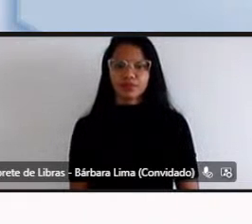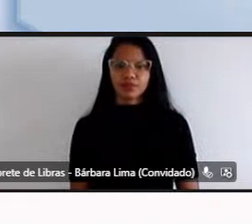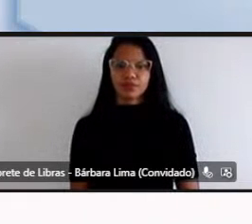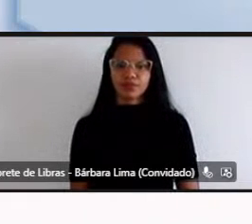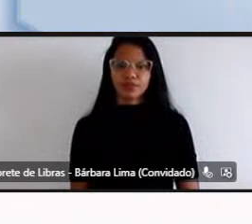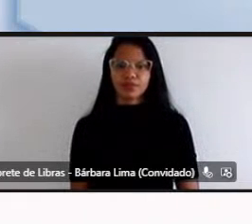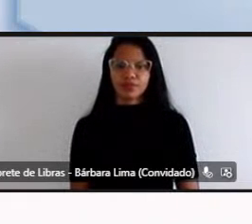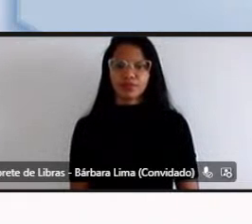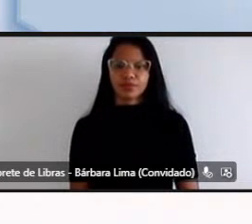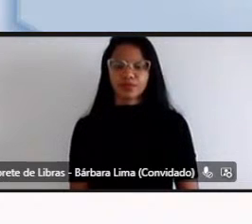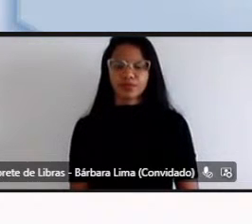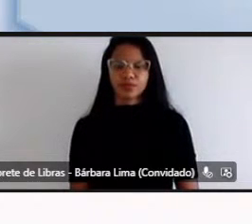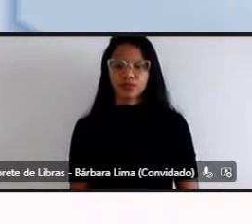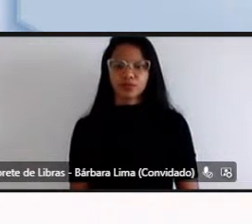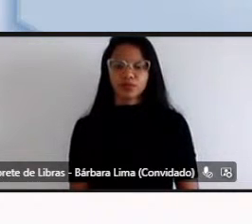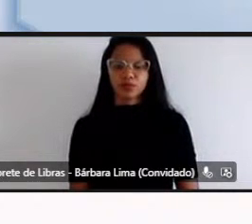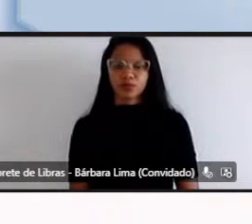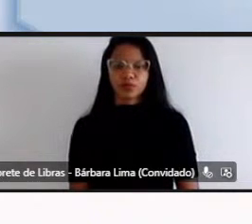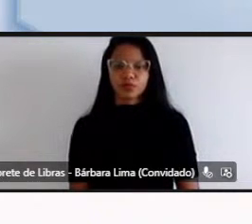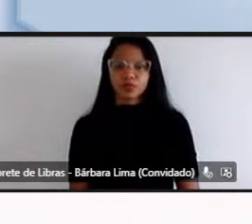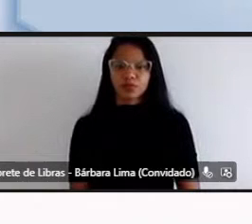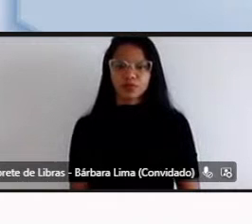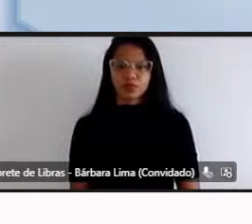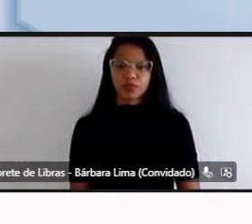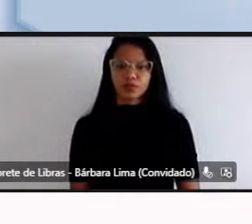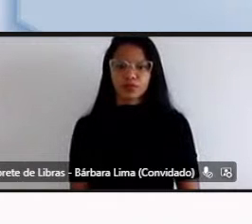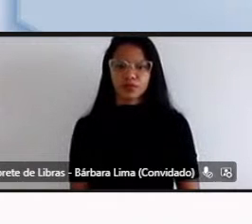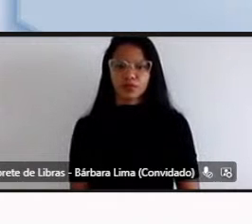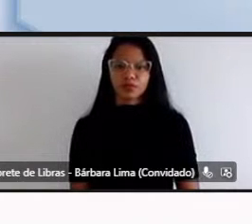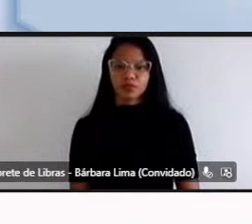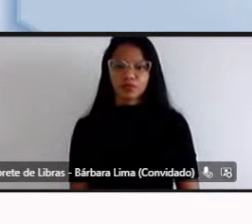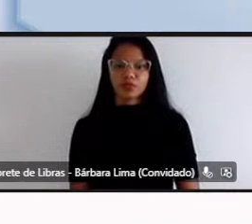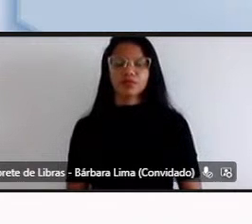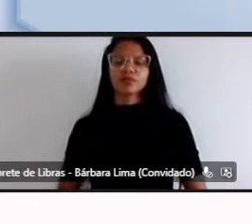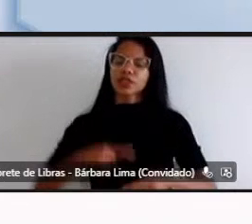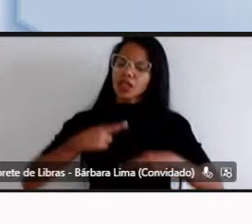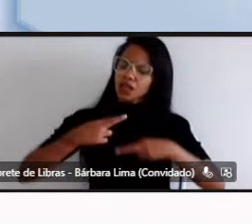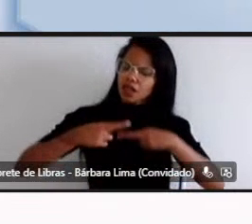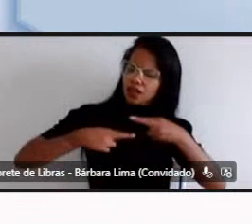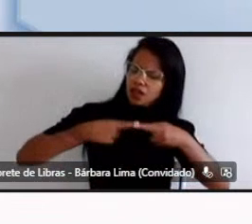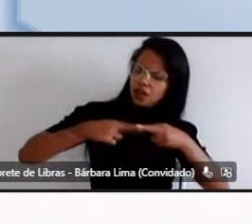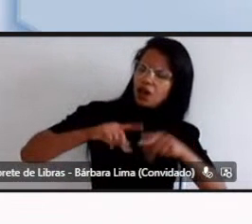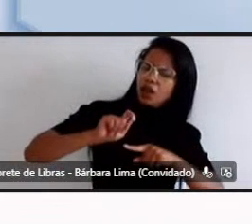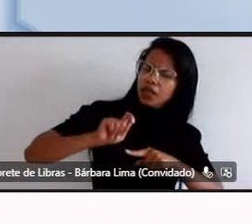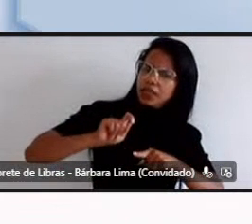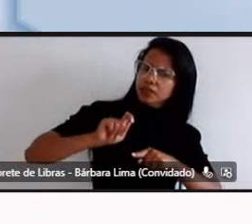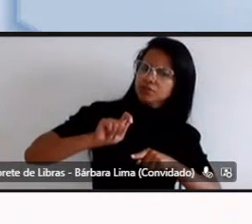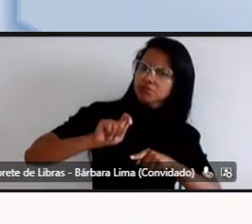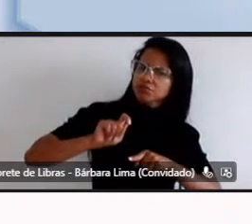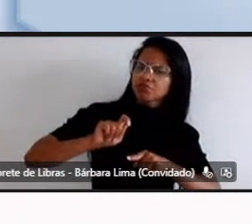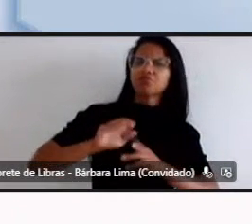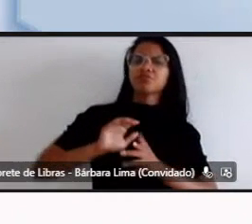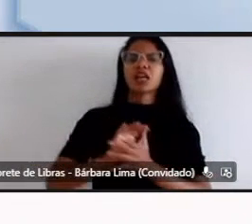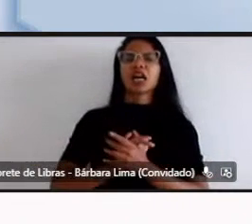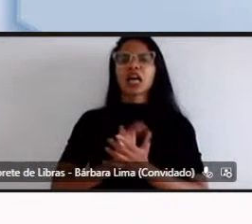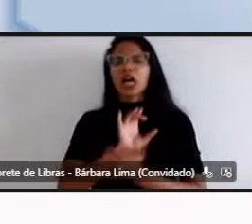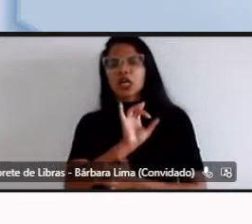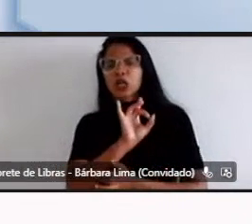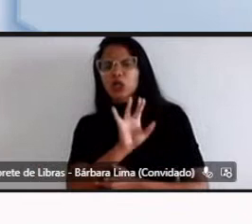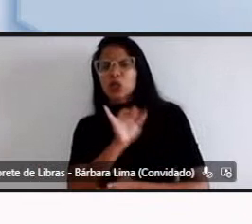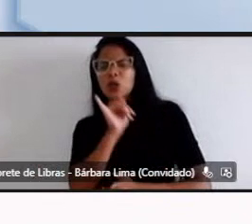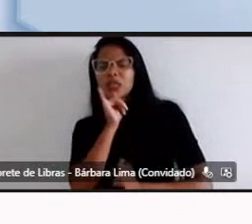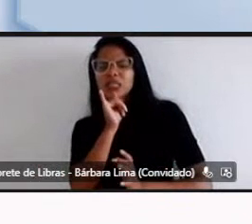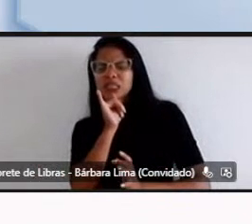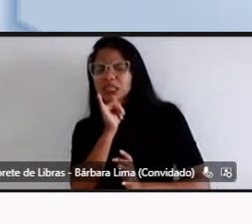loss or damage. O que é restaurado não se trata apenas de compensações financeiras